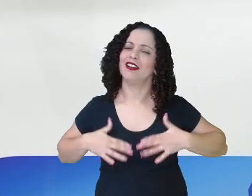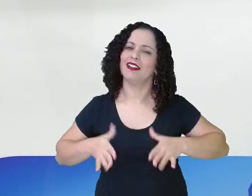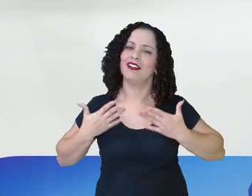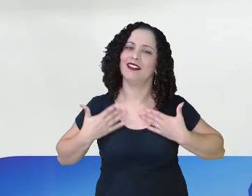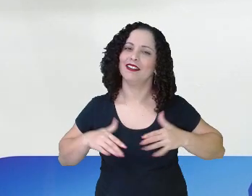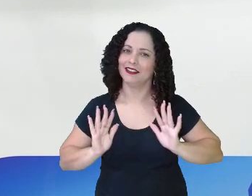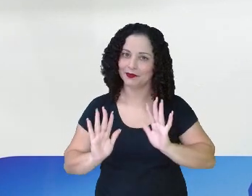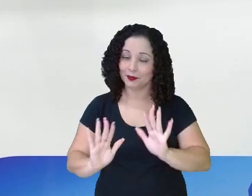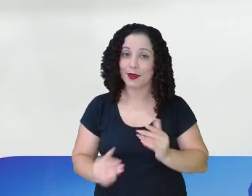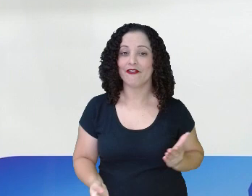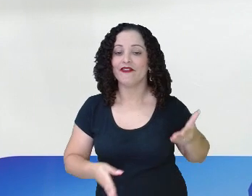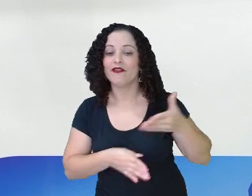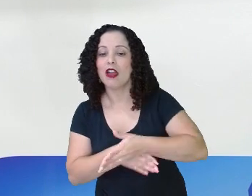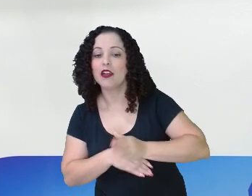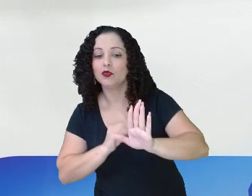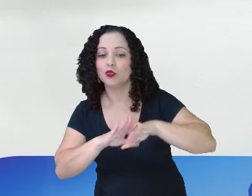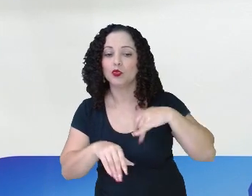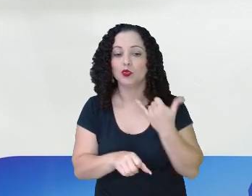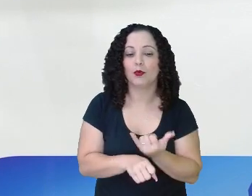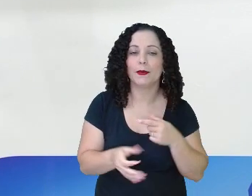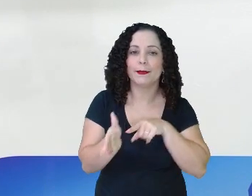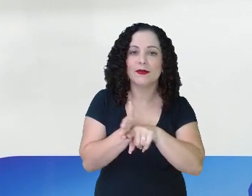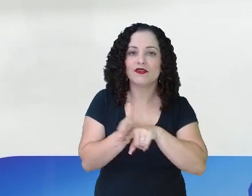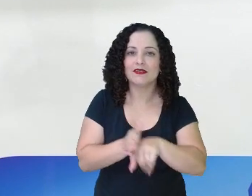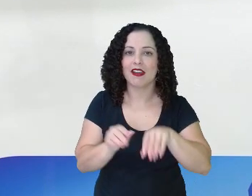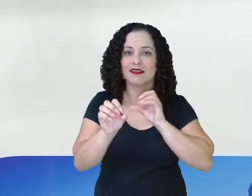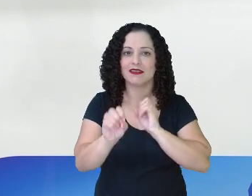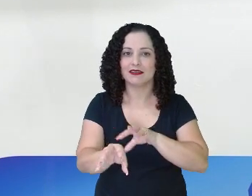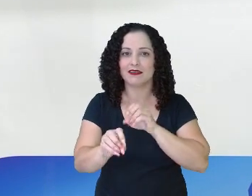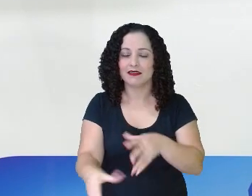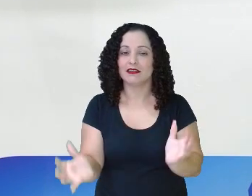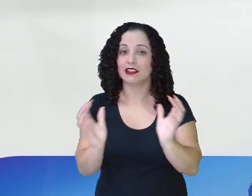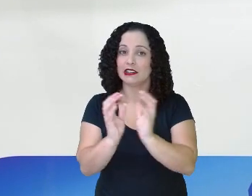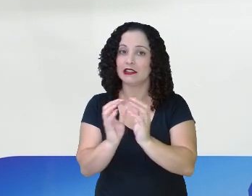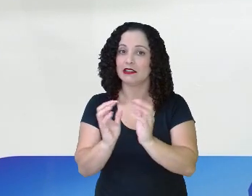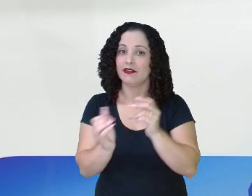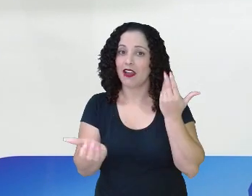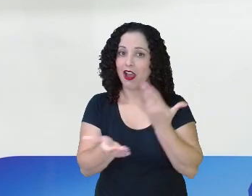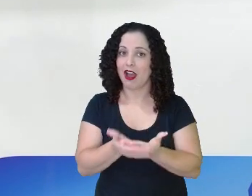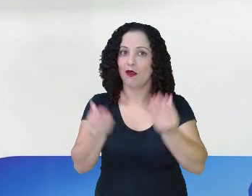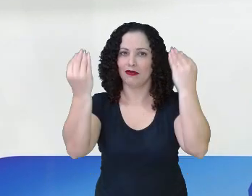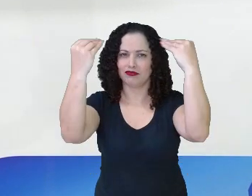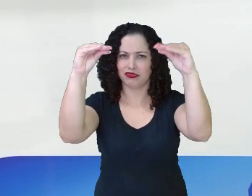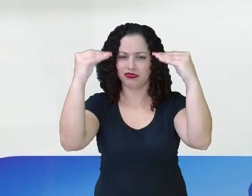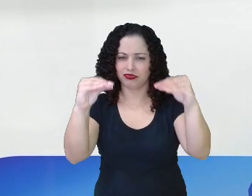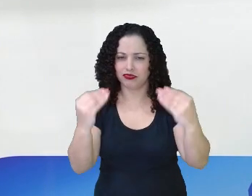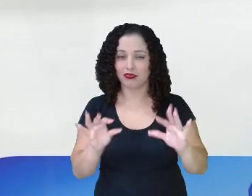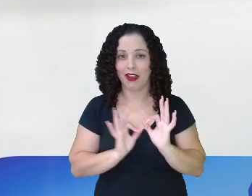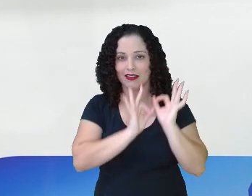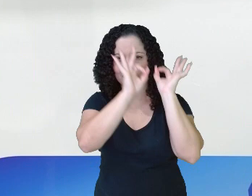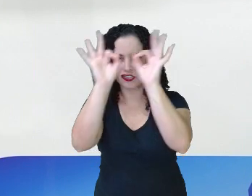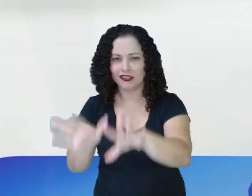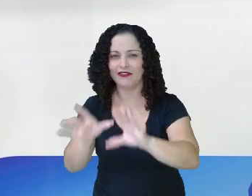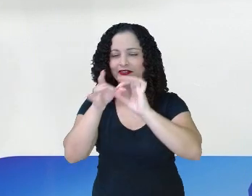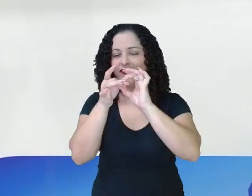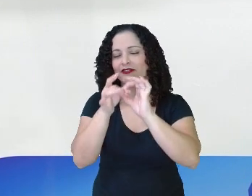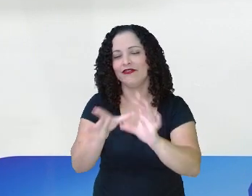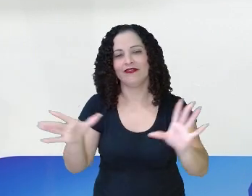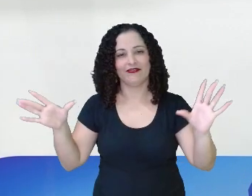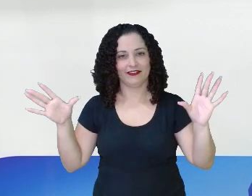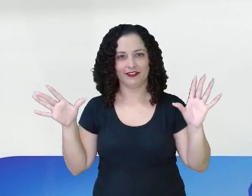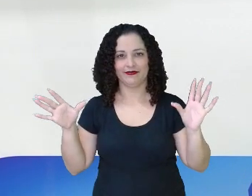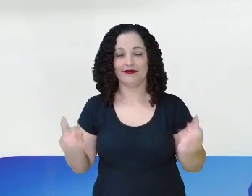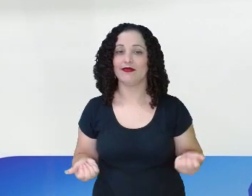no YouTube, canal Educa Recife. Essa aula vai estar disponível para você assistir quantas vezes você quiser.